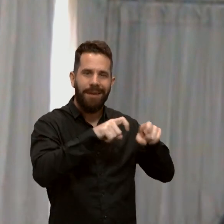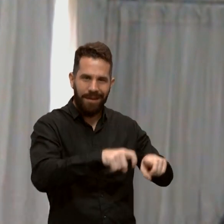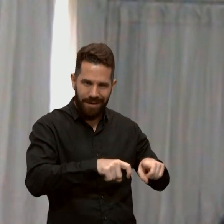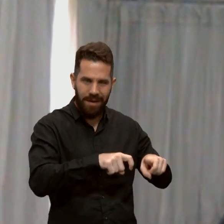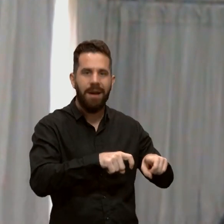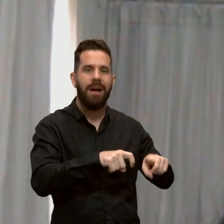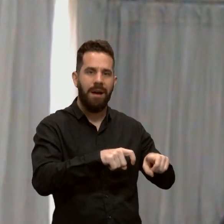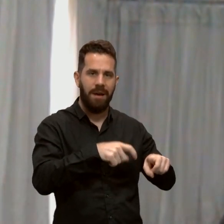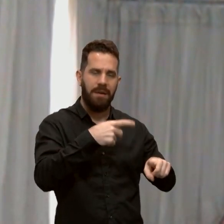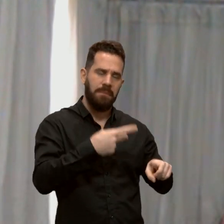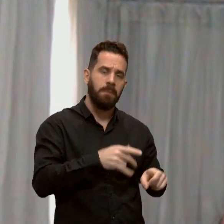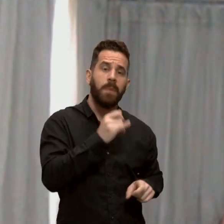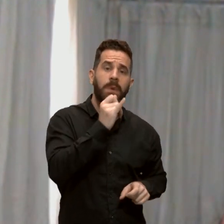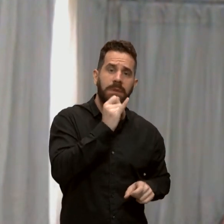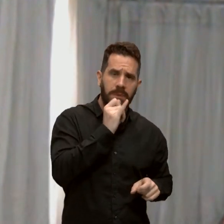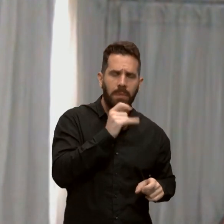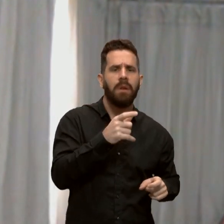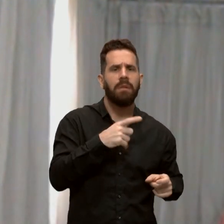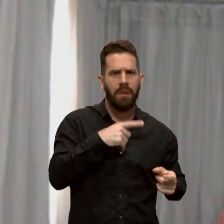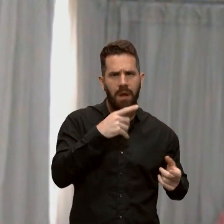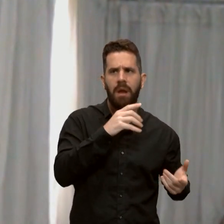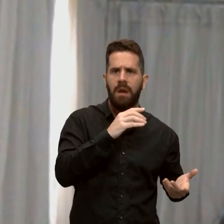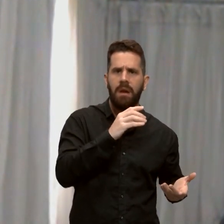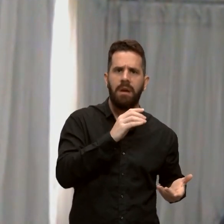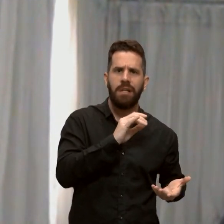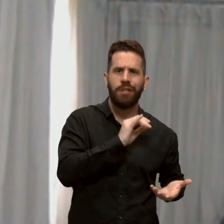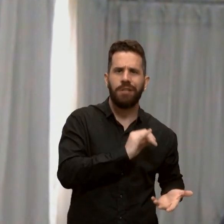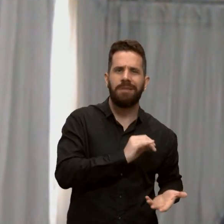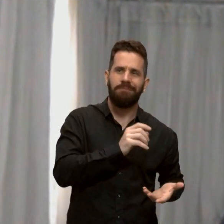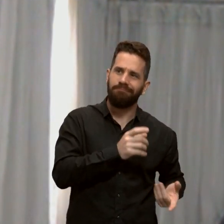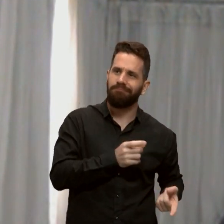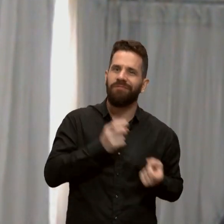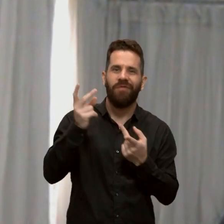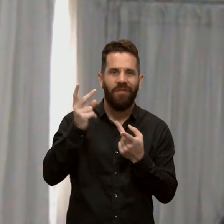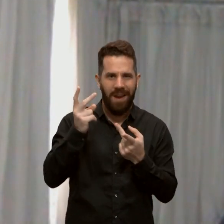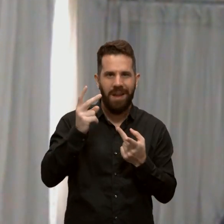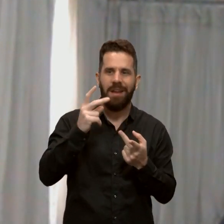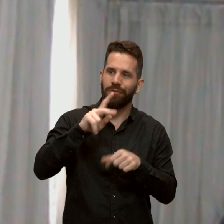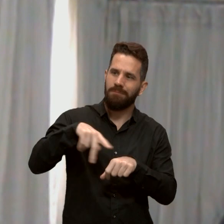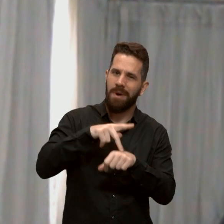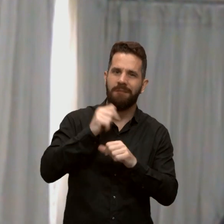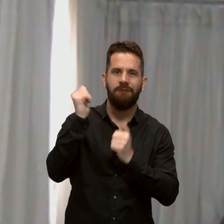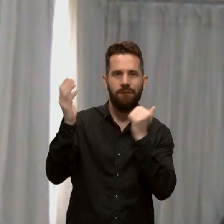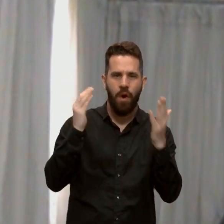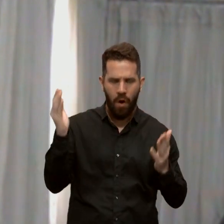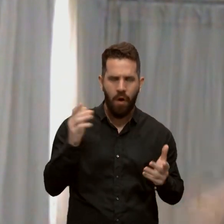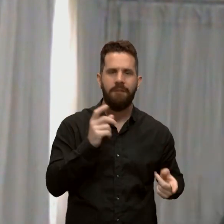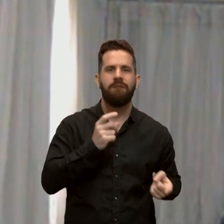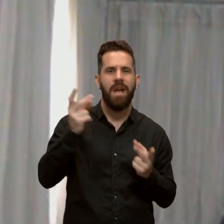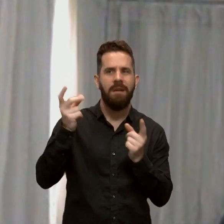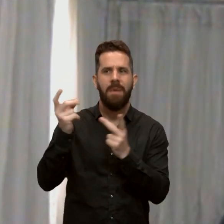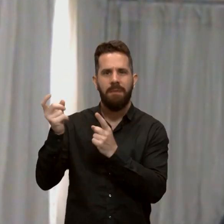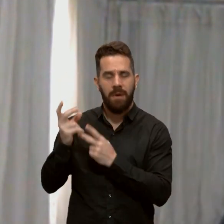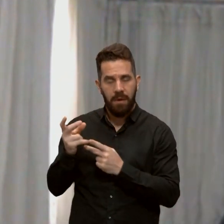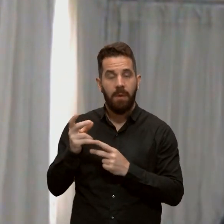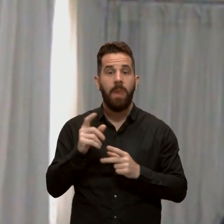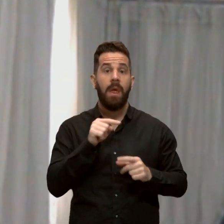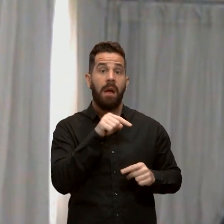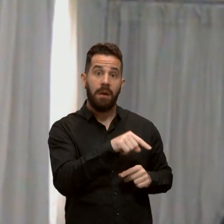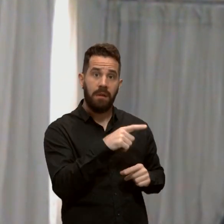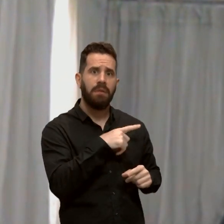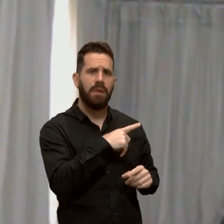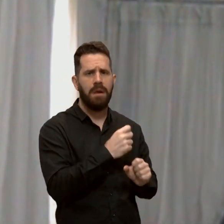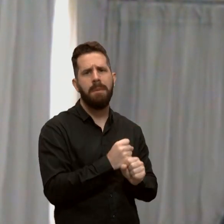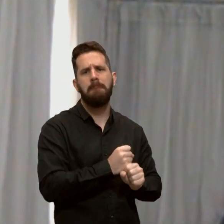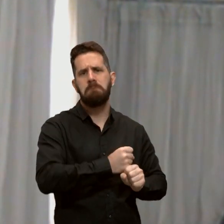exportador de commodities, né? Então, a gente mexe com com recursos ou com capital muito